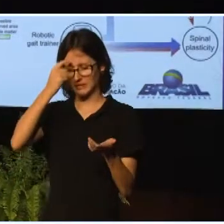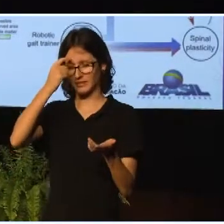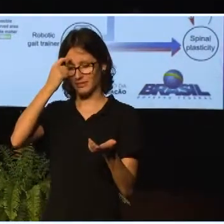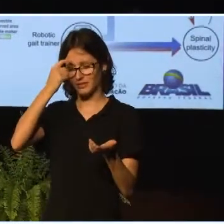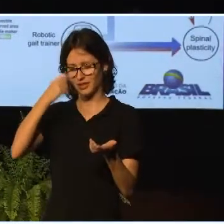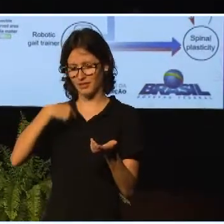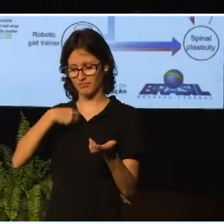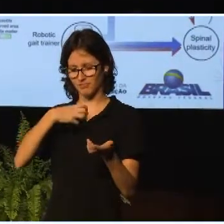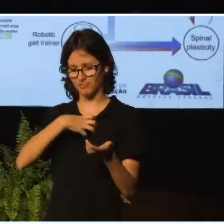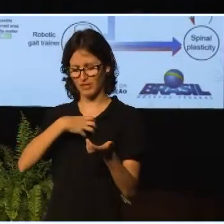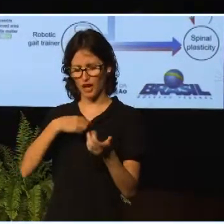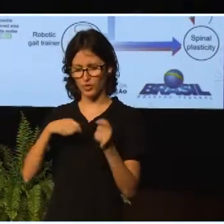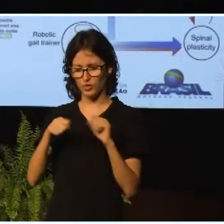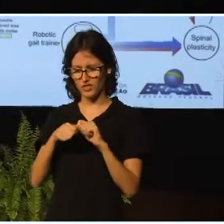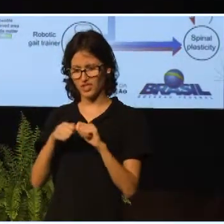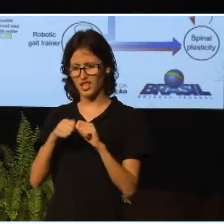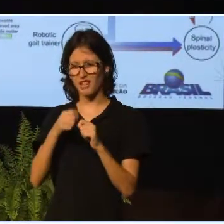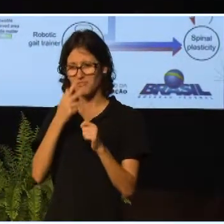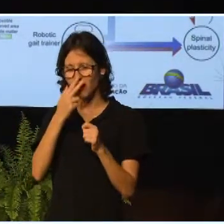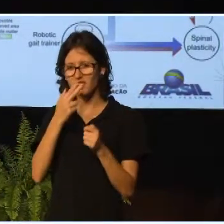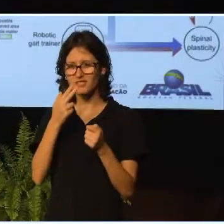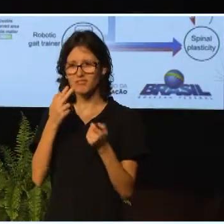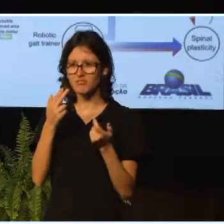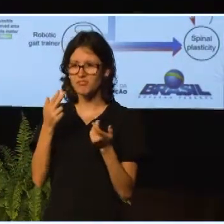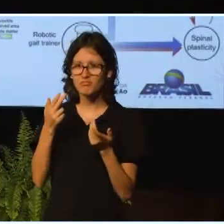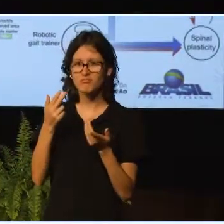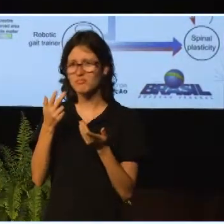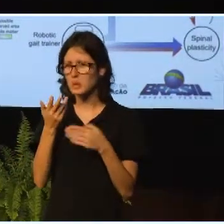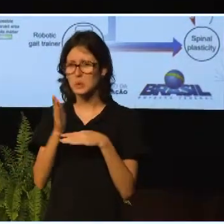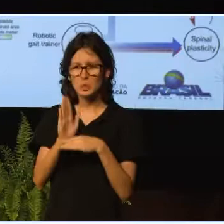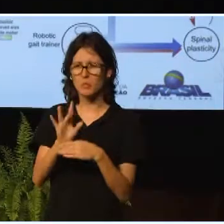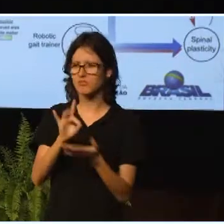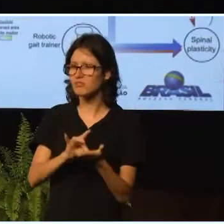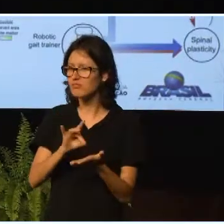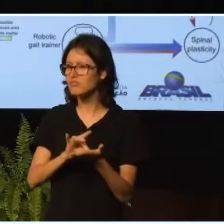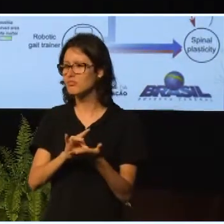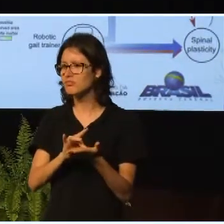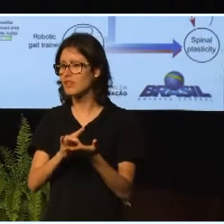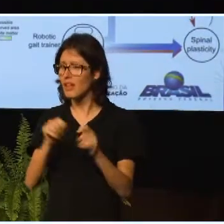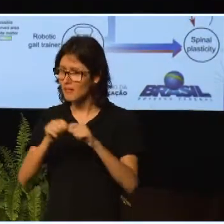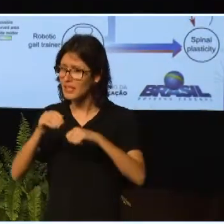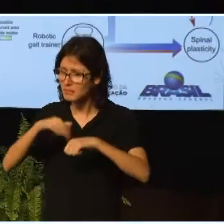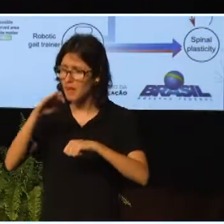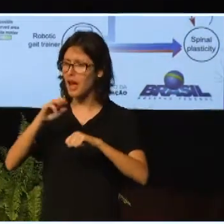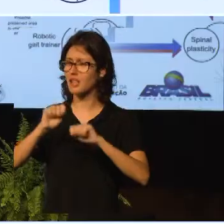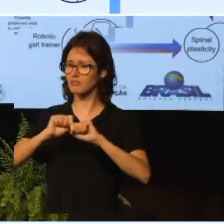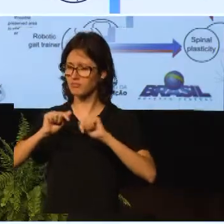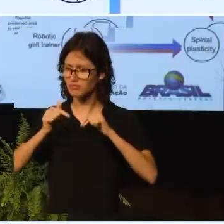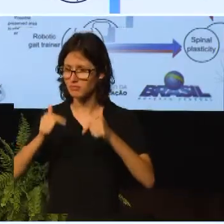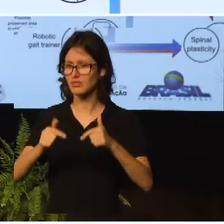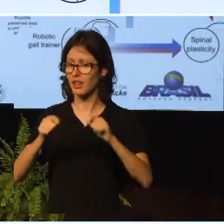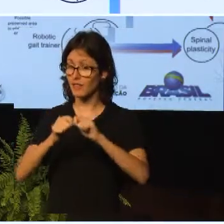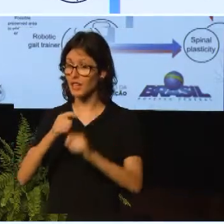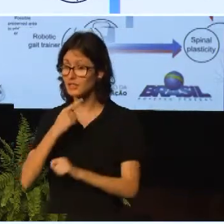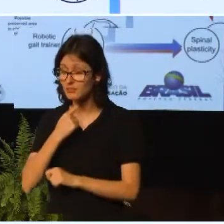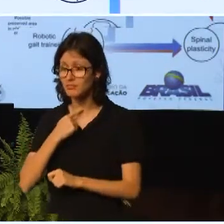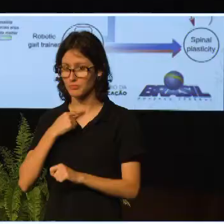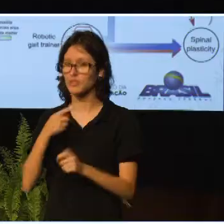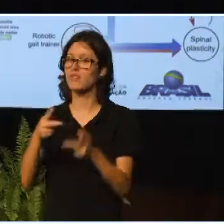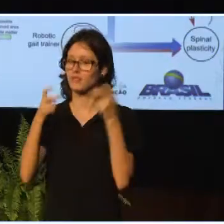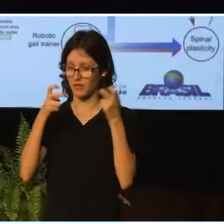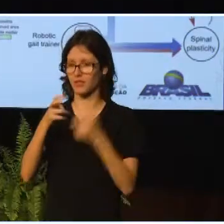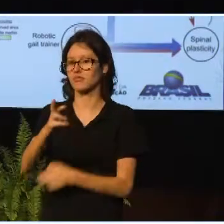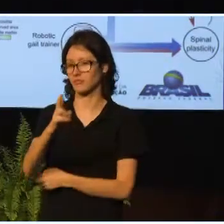tem a sensação de que o que você está fazendo não está contribuindo. Faça mais, faça com vontade que você vai